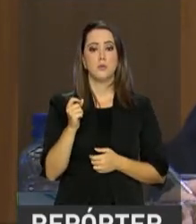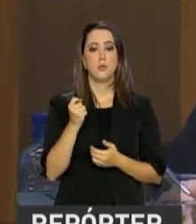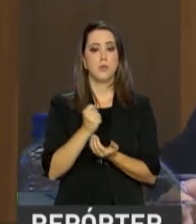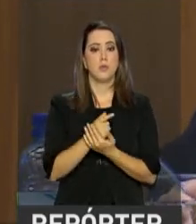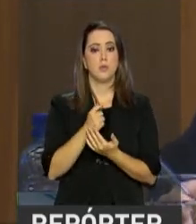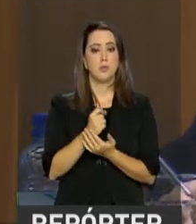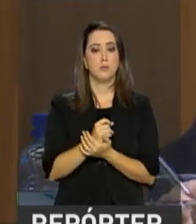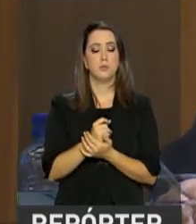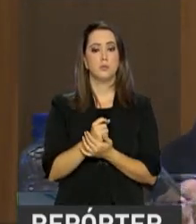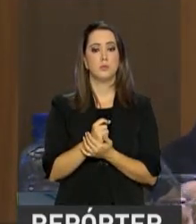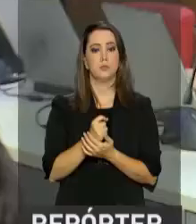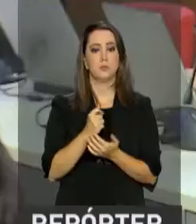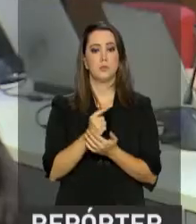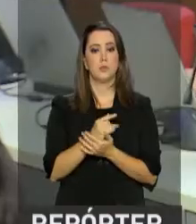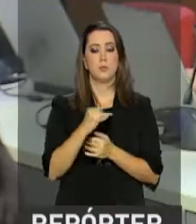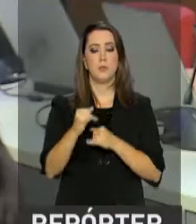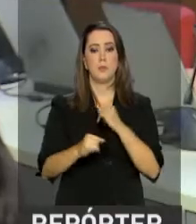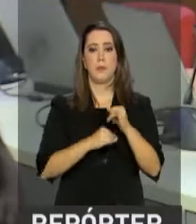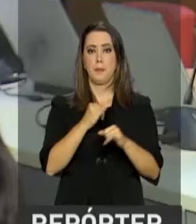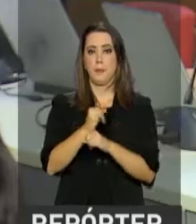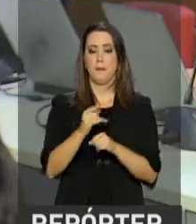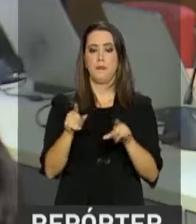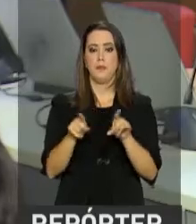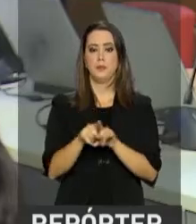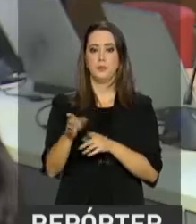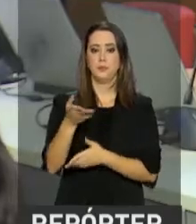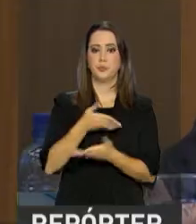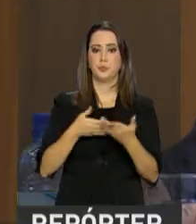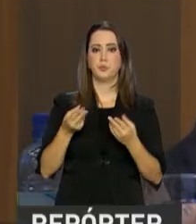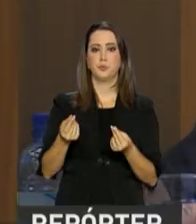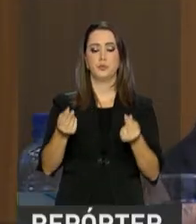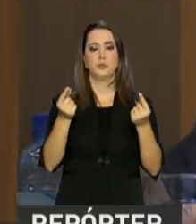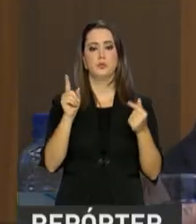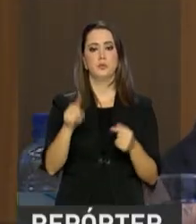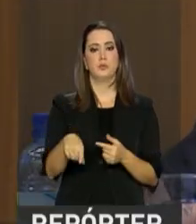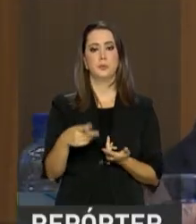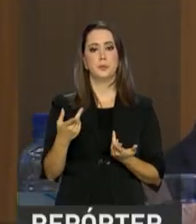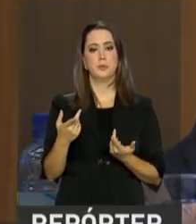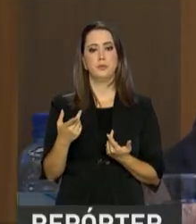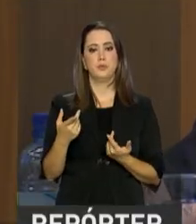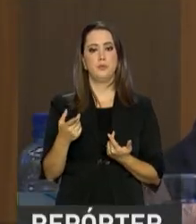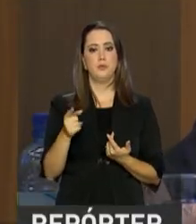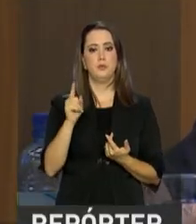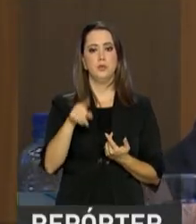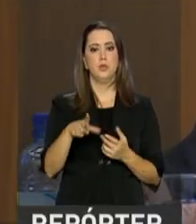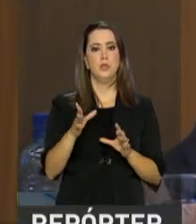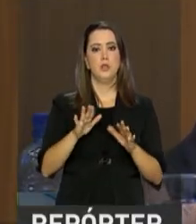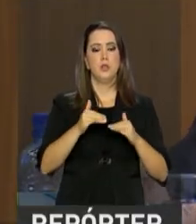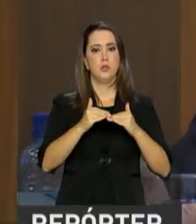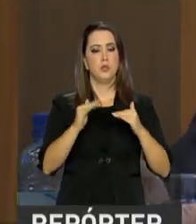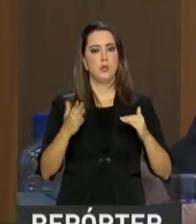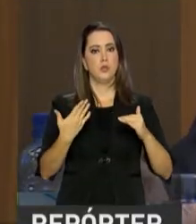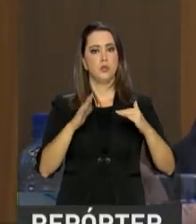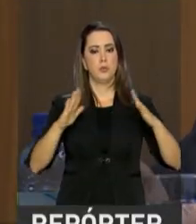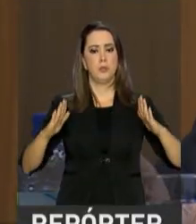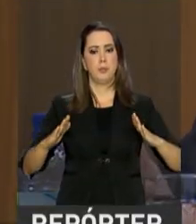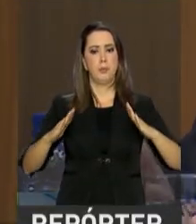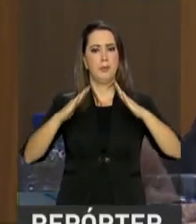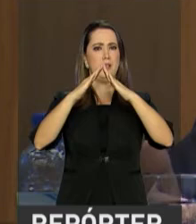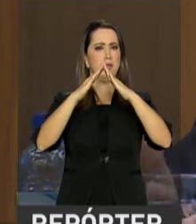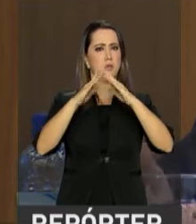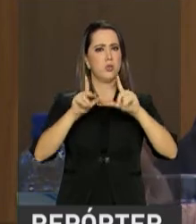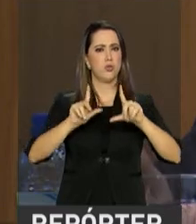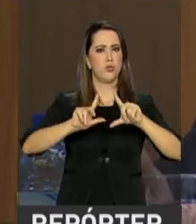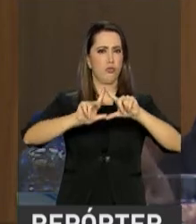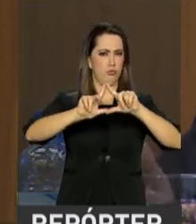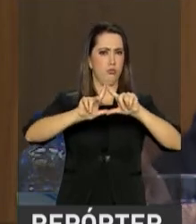compram, transacionam essas moedas. É a típica bolha, a típica pirâmide,